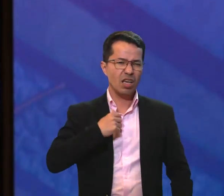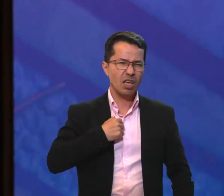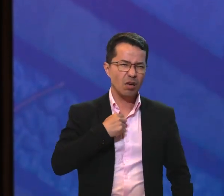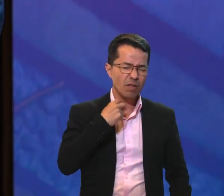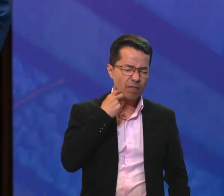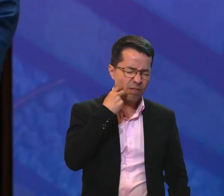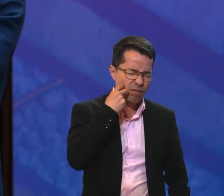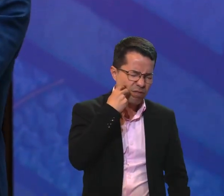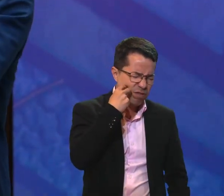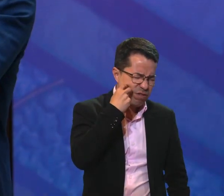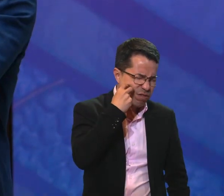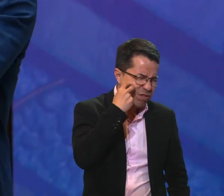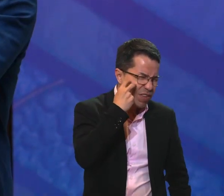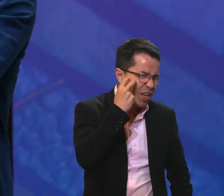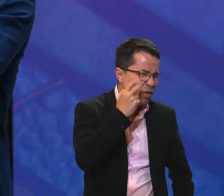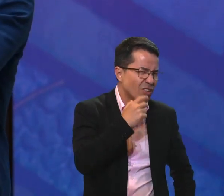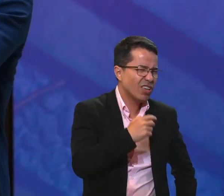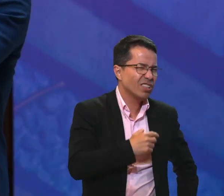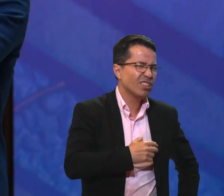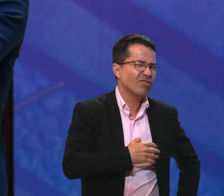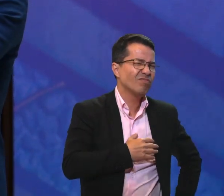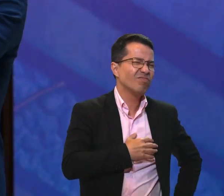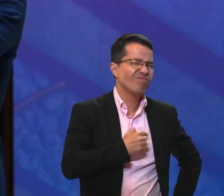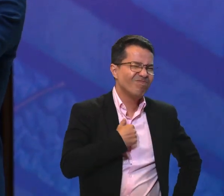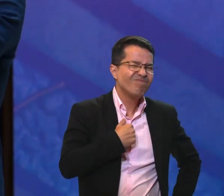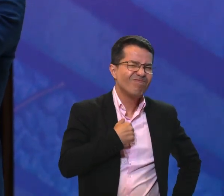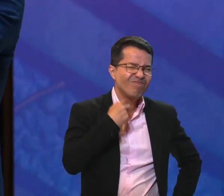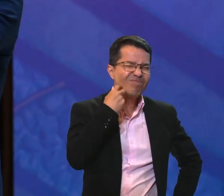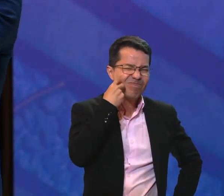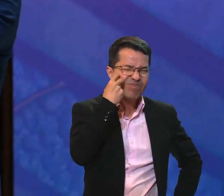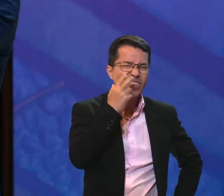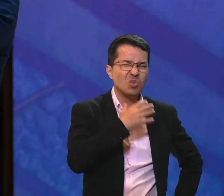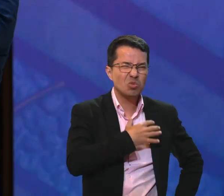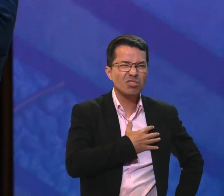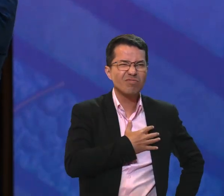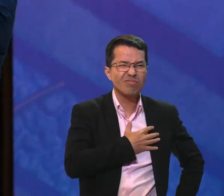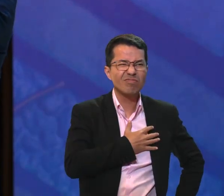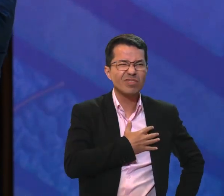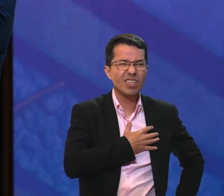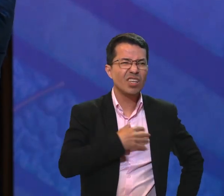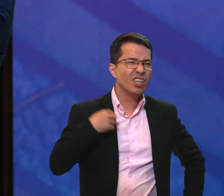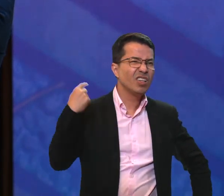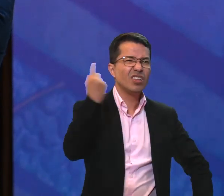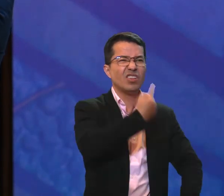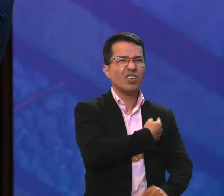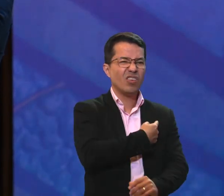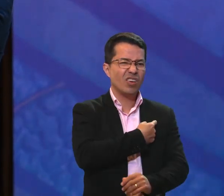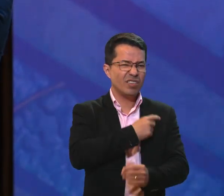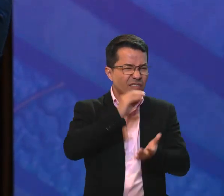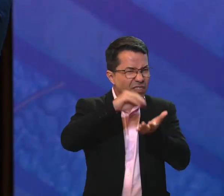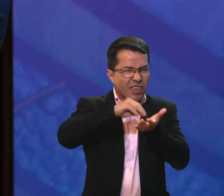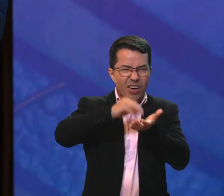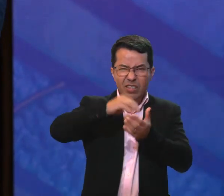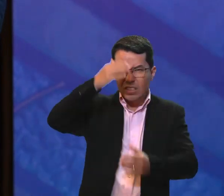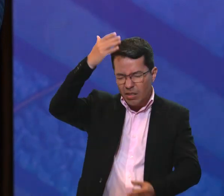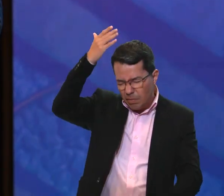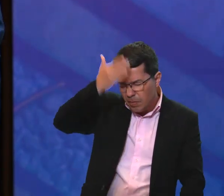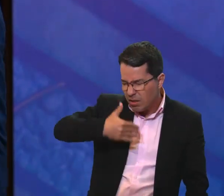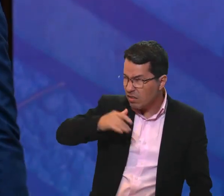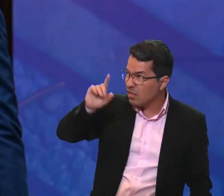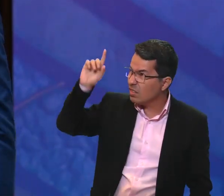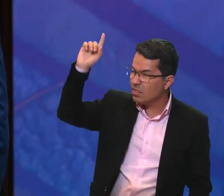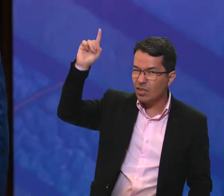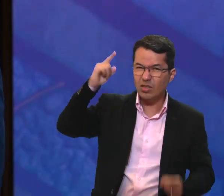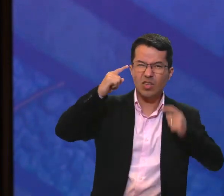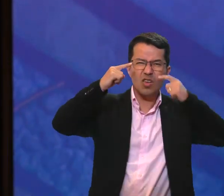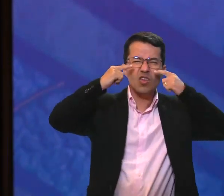Há quanto tempo nós não entramos na presença de Deus desta forma? Eu creio,